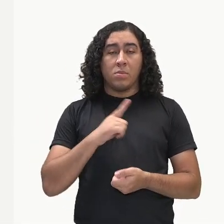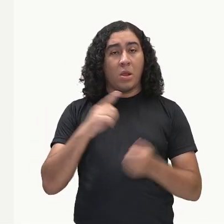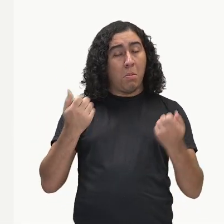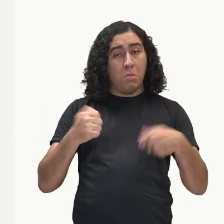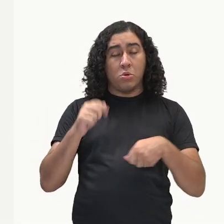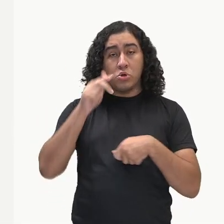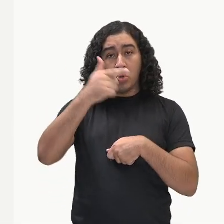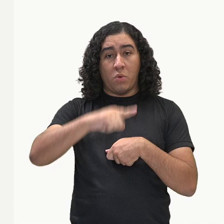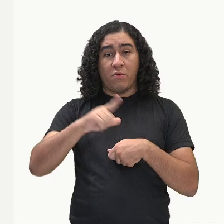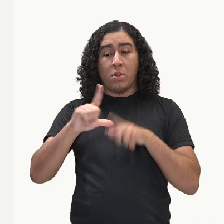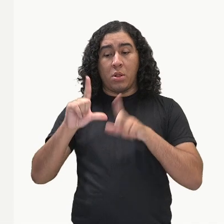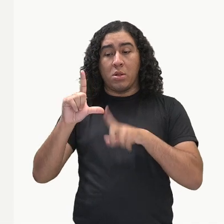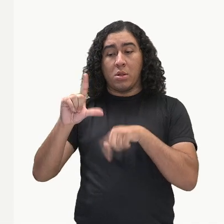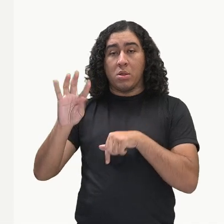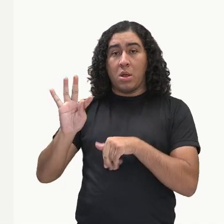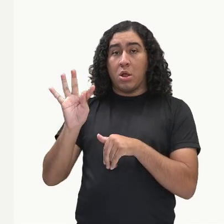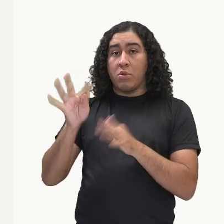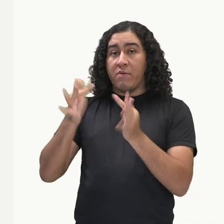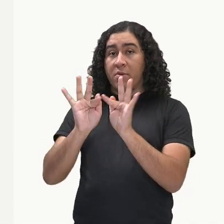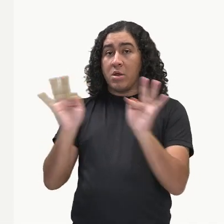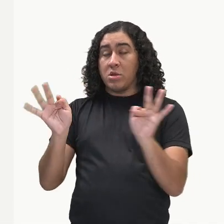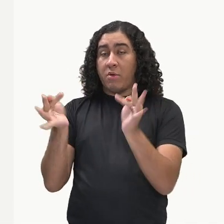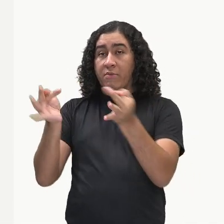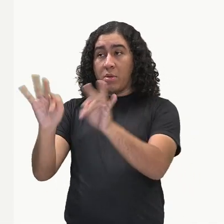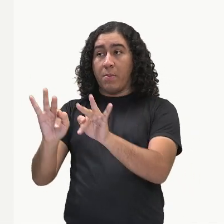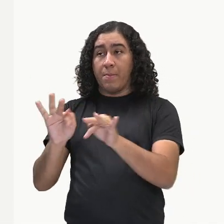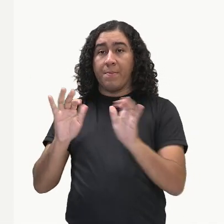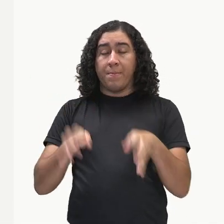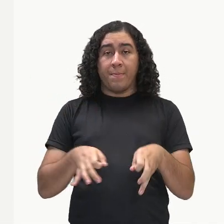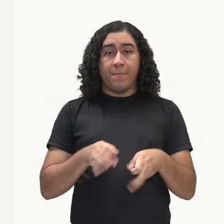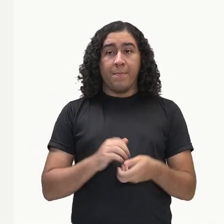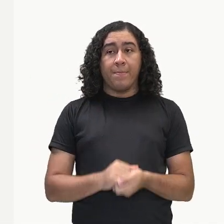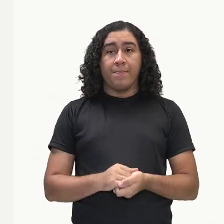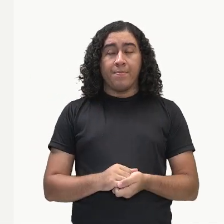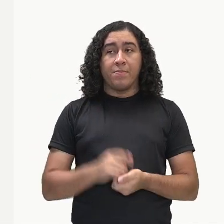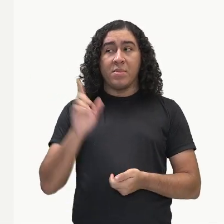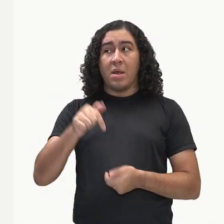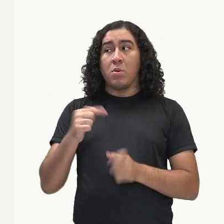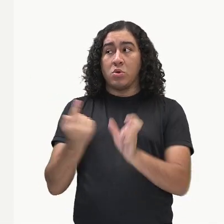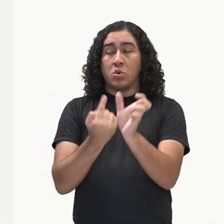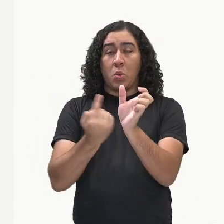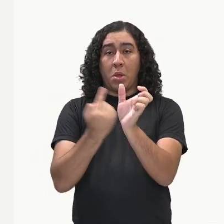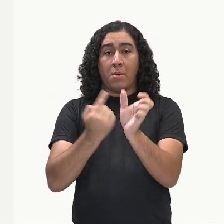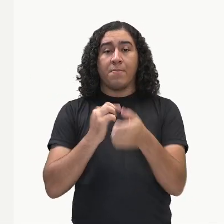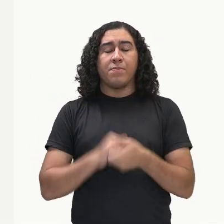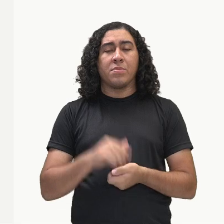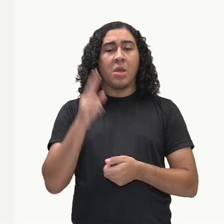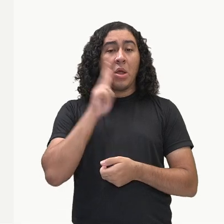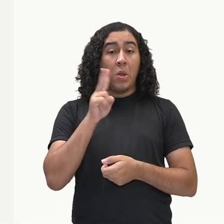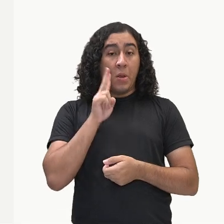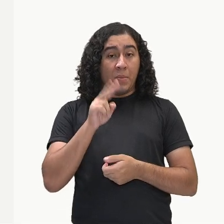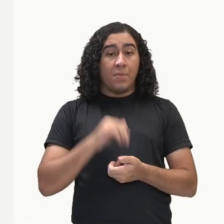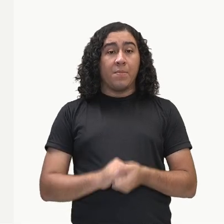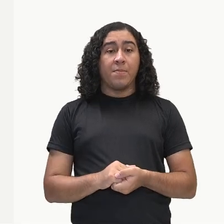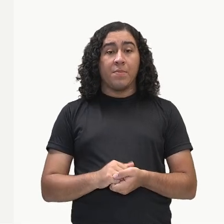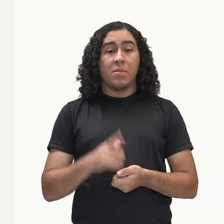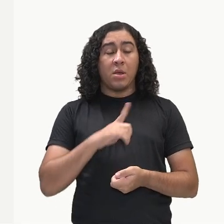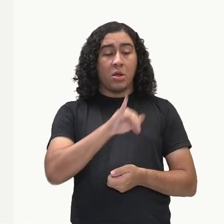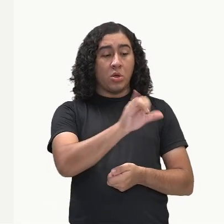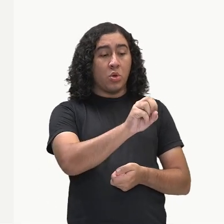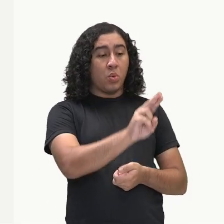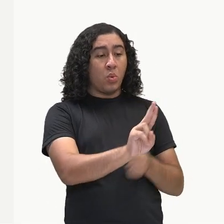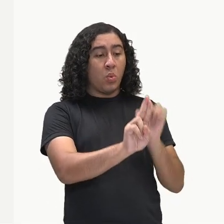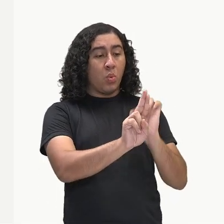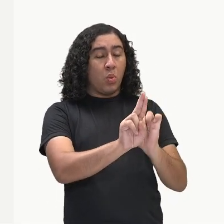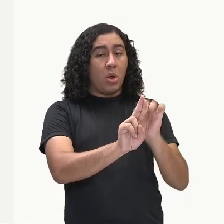letra T lá no final. Isn't. Right? Esse daí é o singular. Lembrando que eu coloquei o you aqui porque o